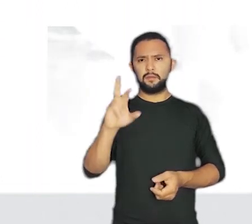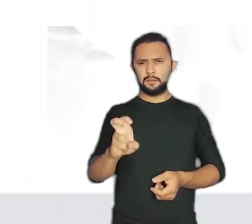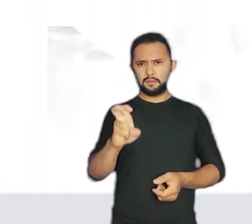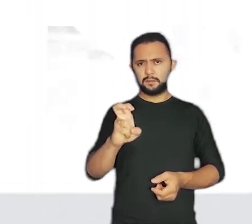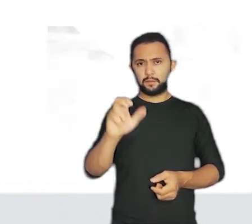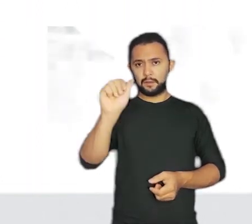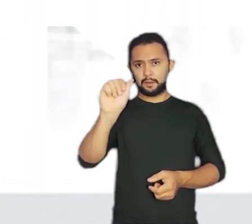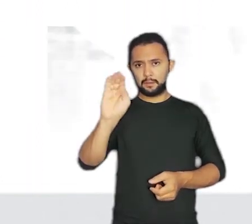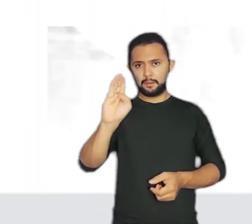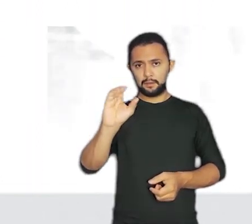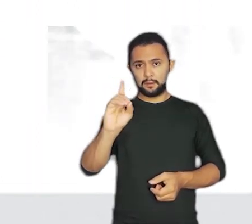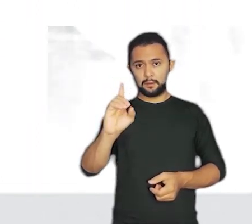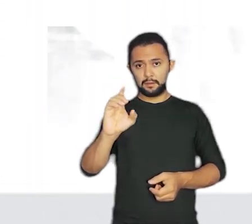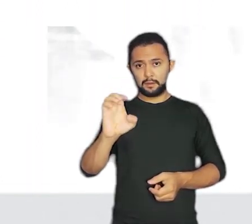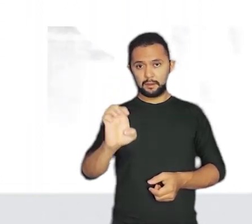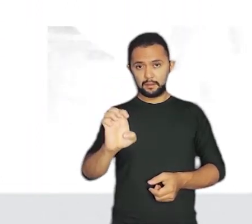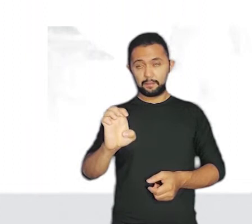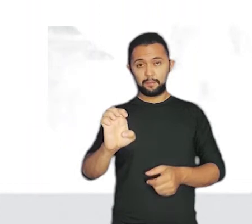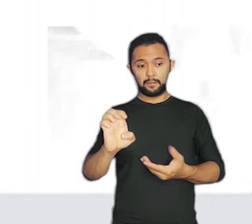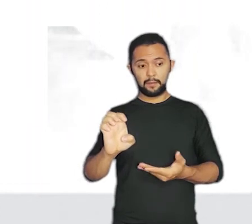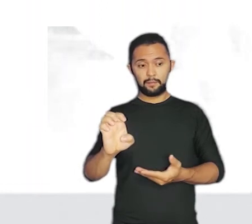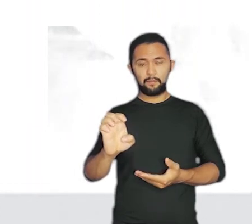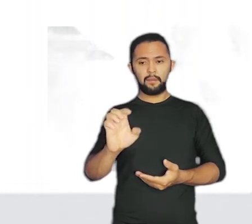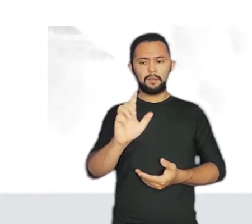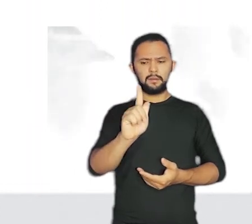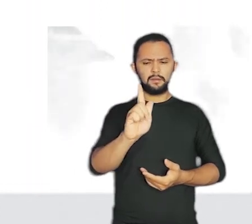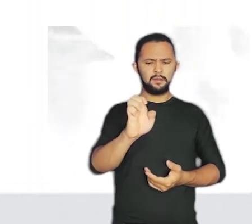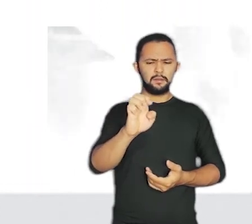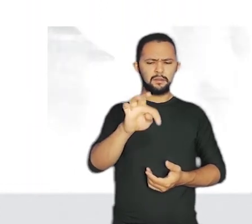alternativas, né? Gente, pessoal,